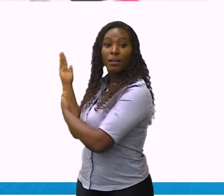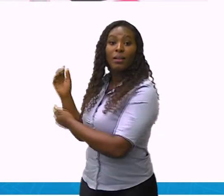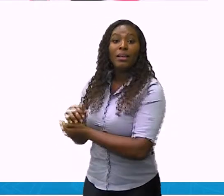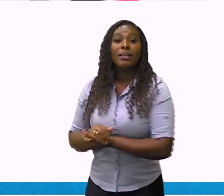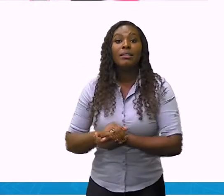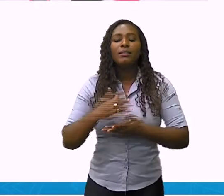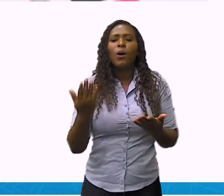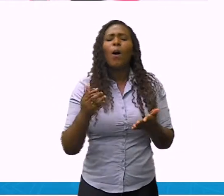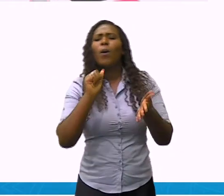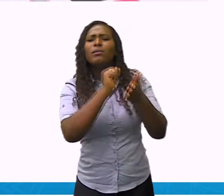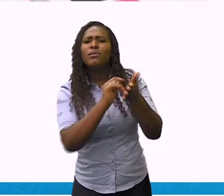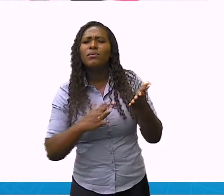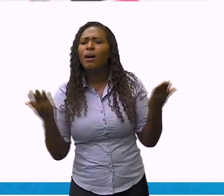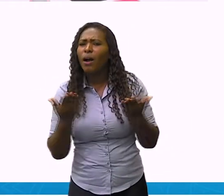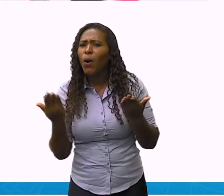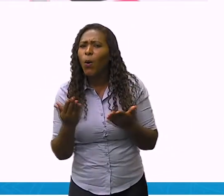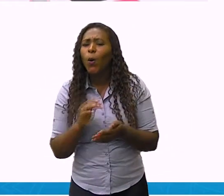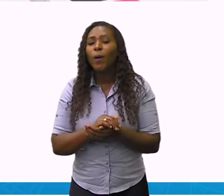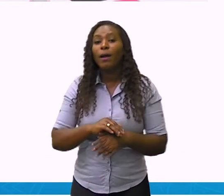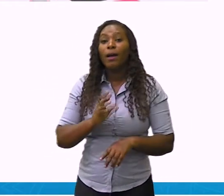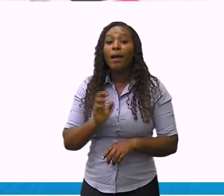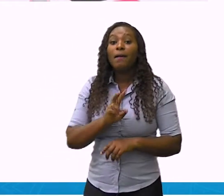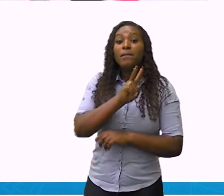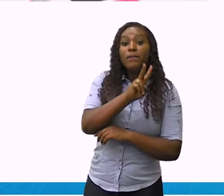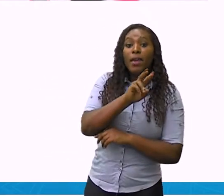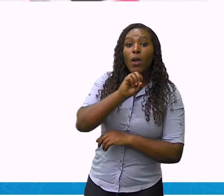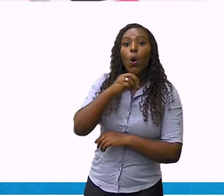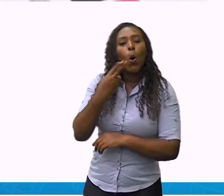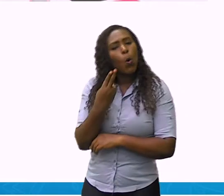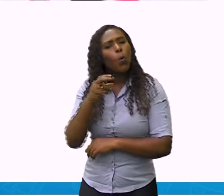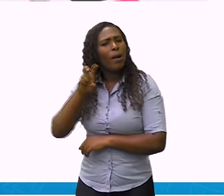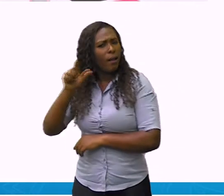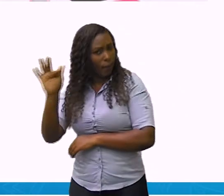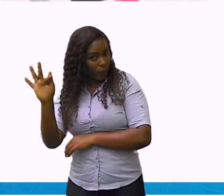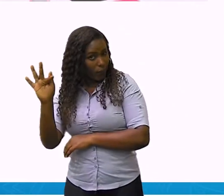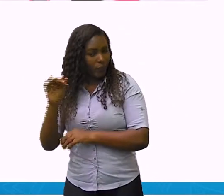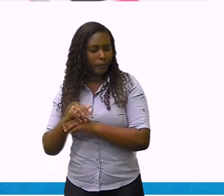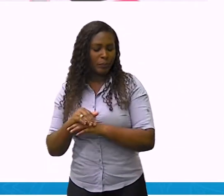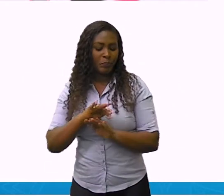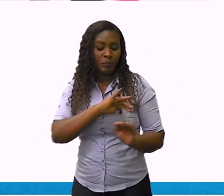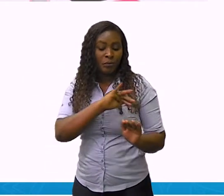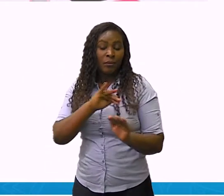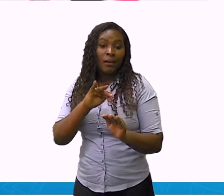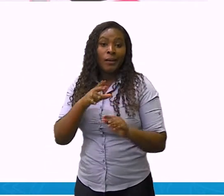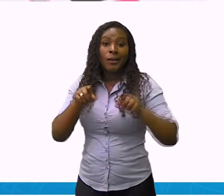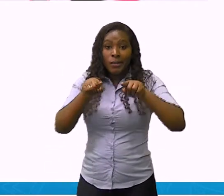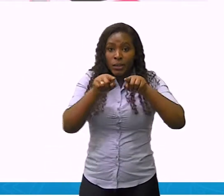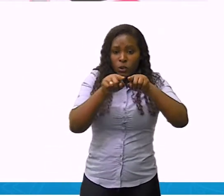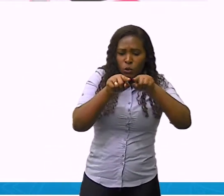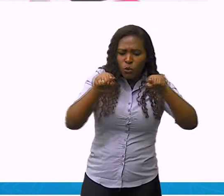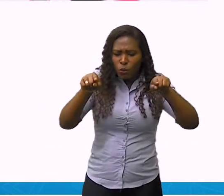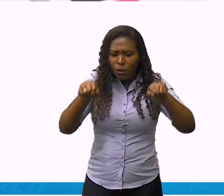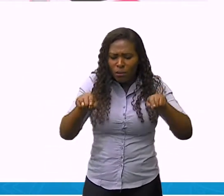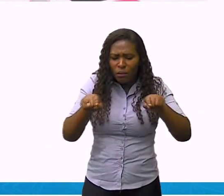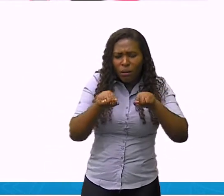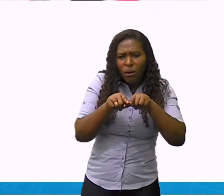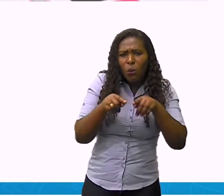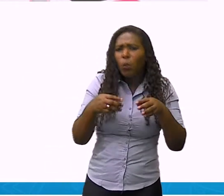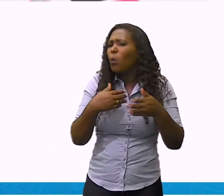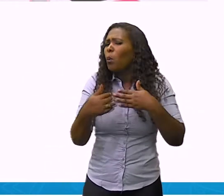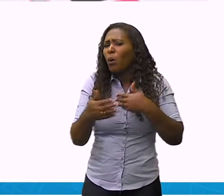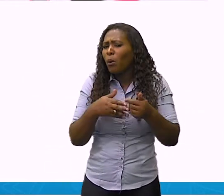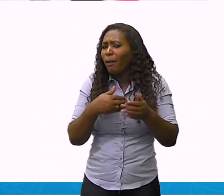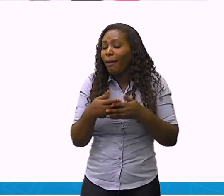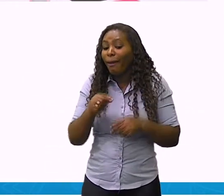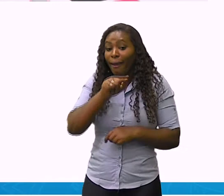seguir, identifique quais são verdadeiras. Em um retângulo qualquer, as diagonais são congruentes? Nós vimos